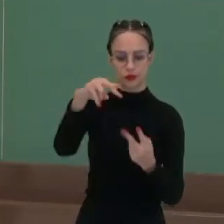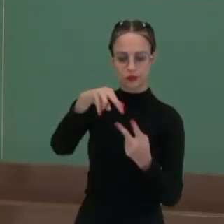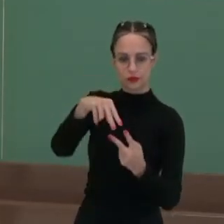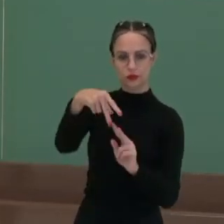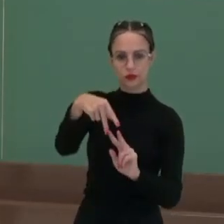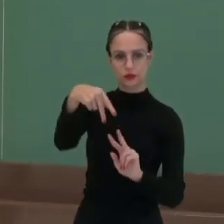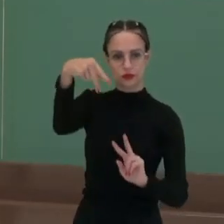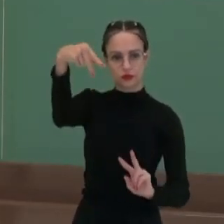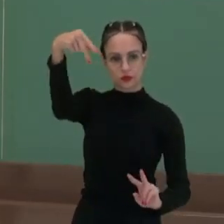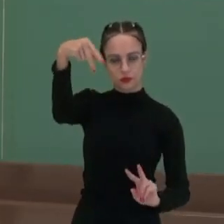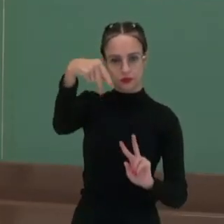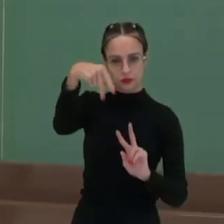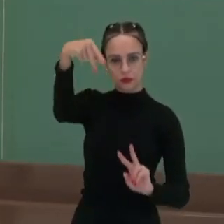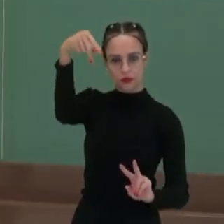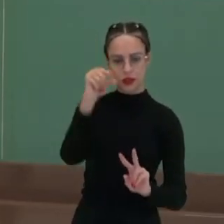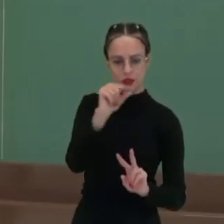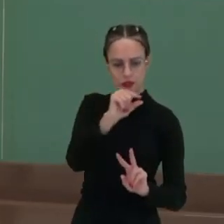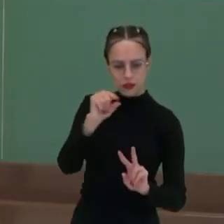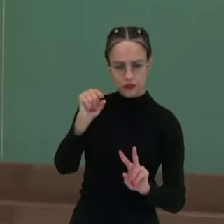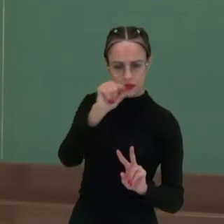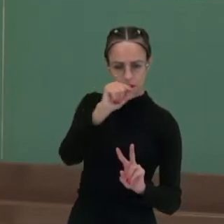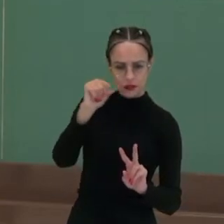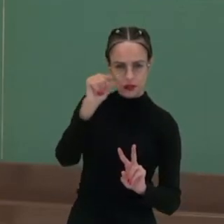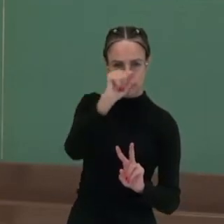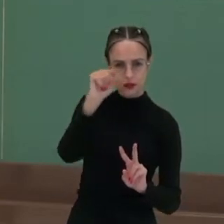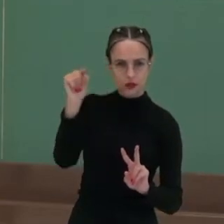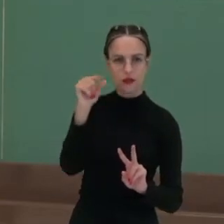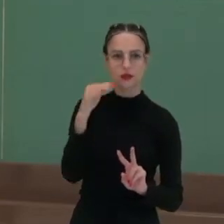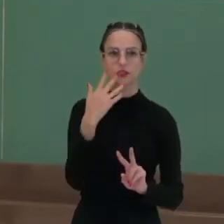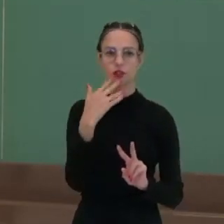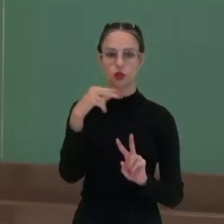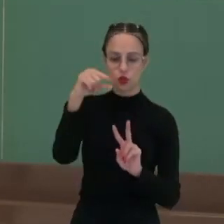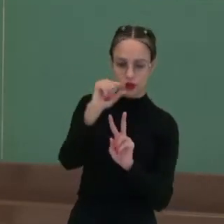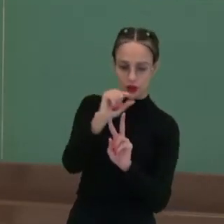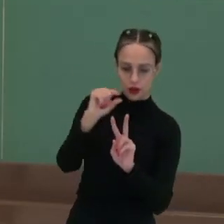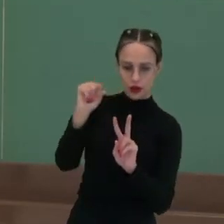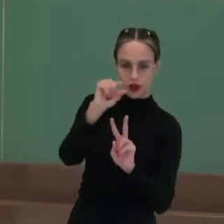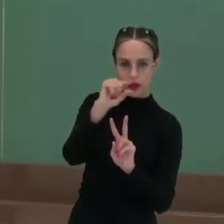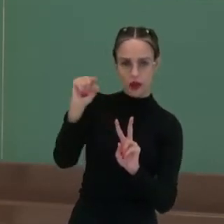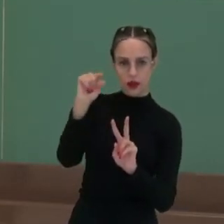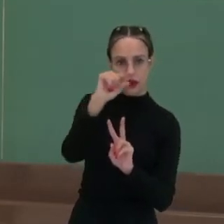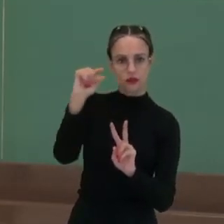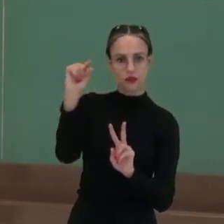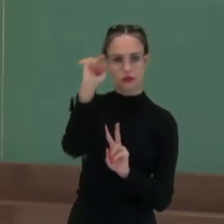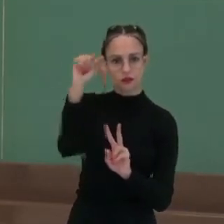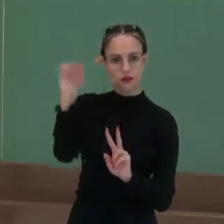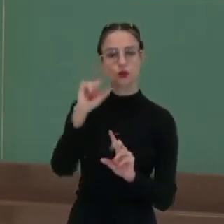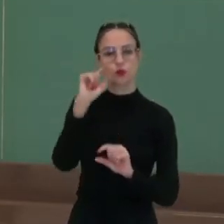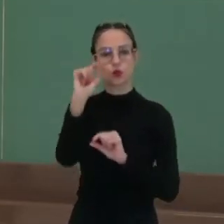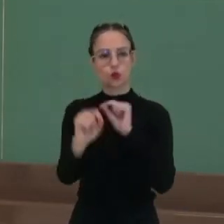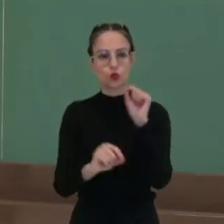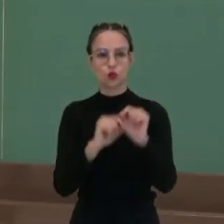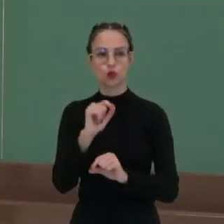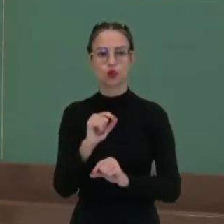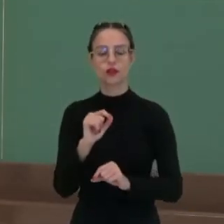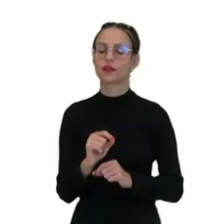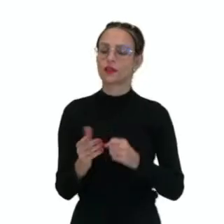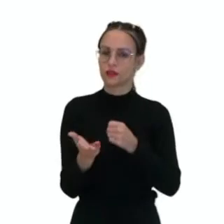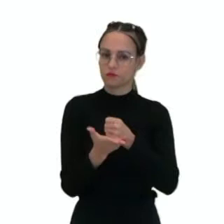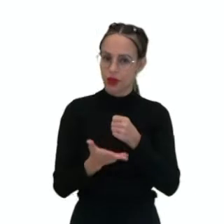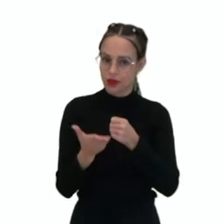E aqui nós vamos enxergar então entre essas fitas, né, ligando essas fitas, essas